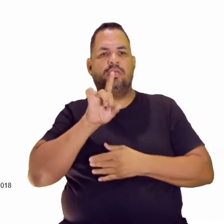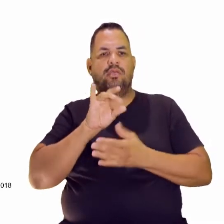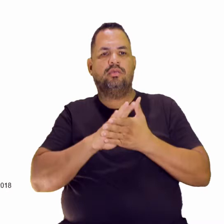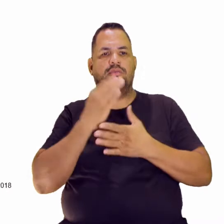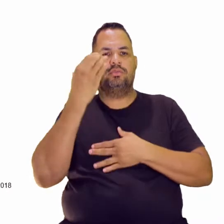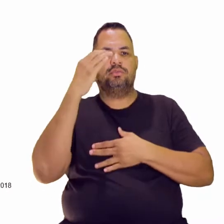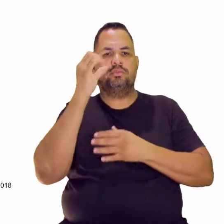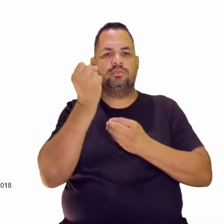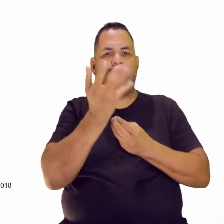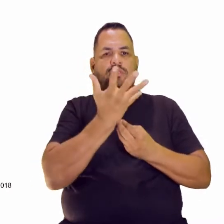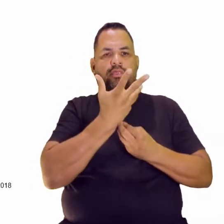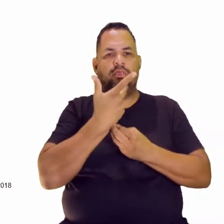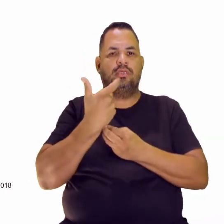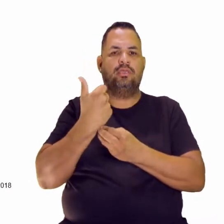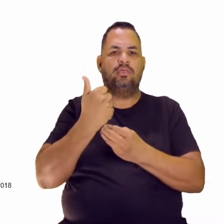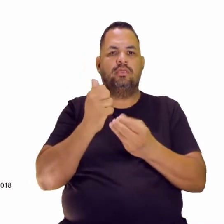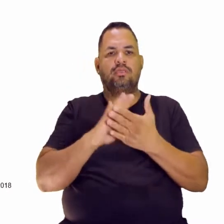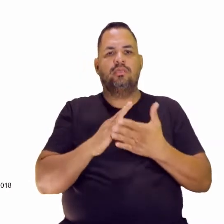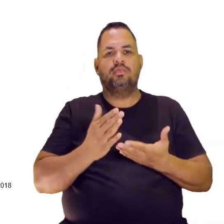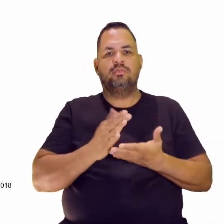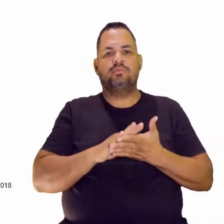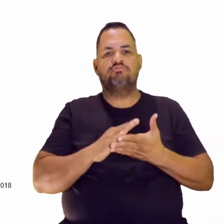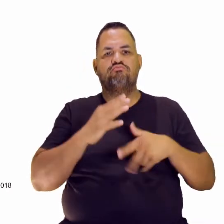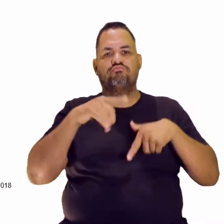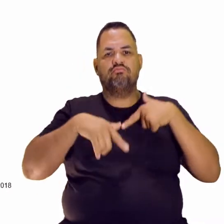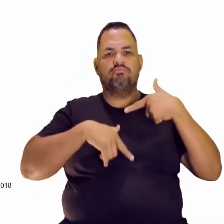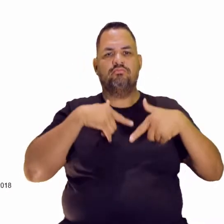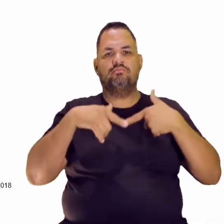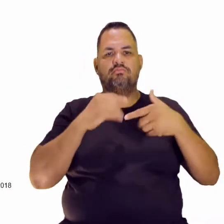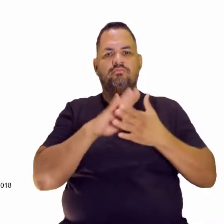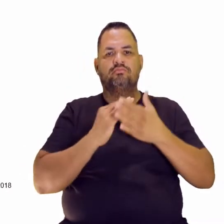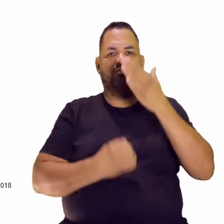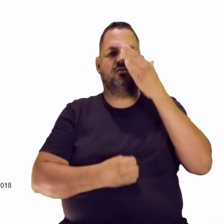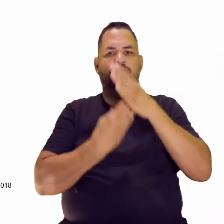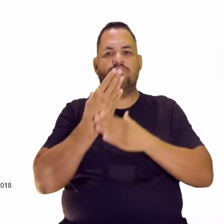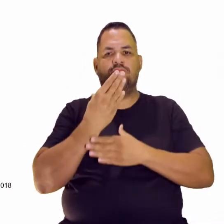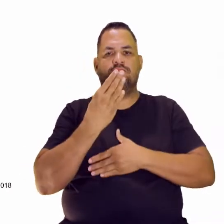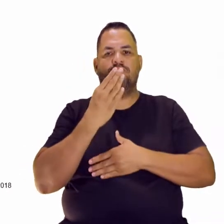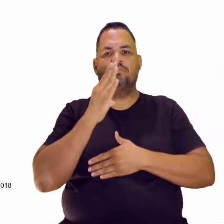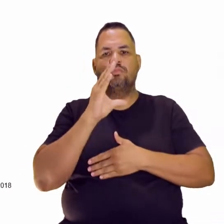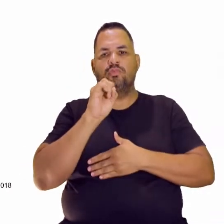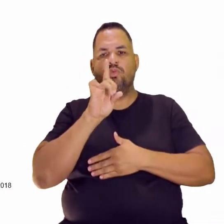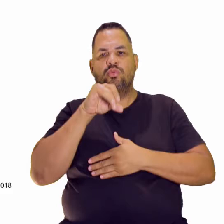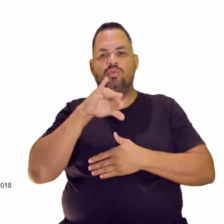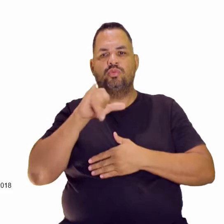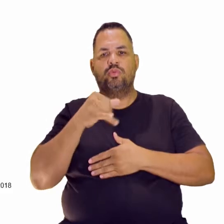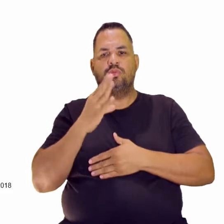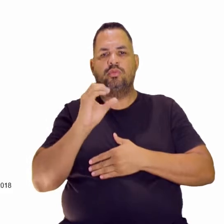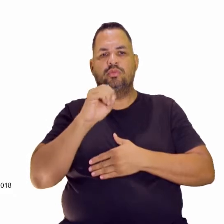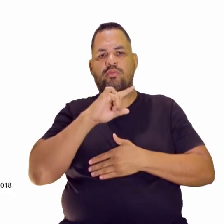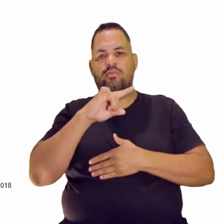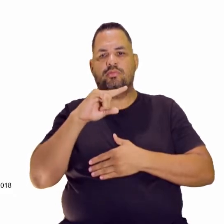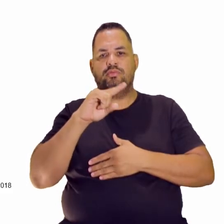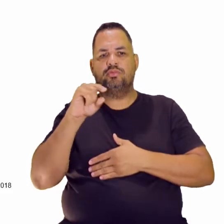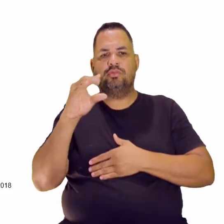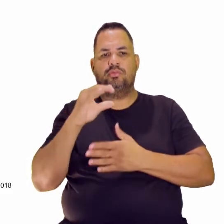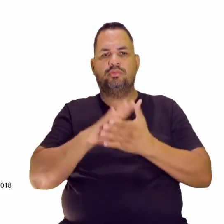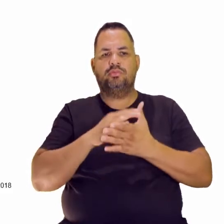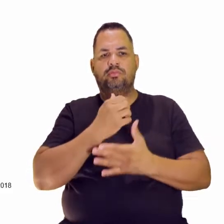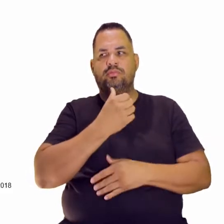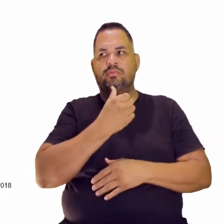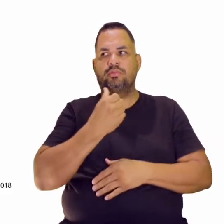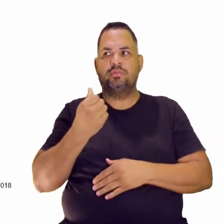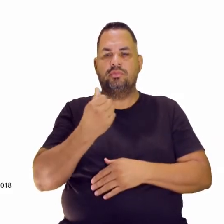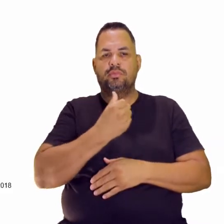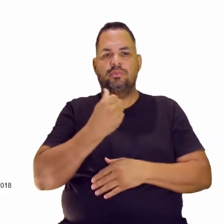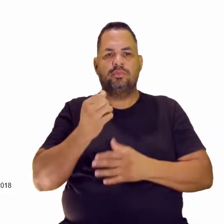Ciência, Artes e Ofícios, fundada por Dom João VI,